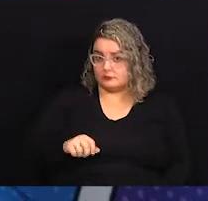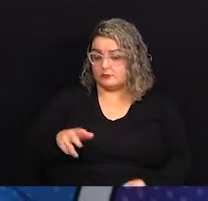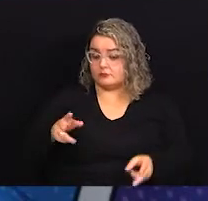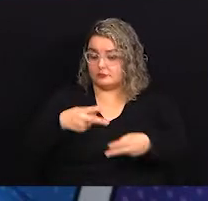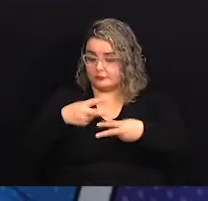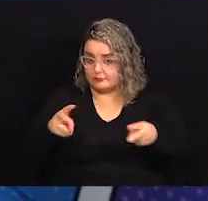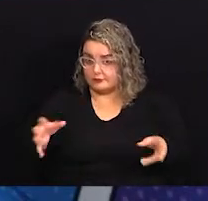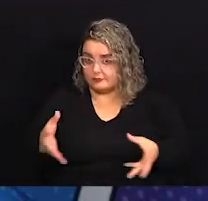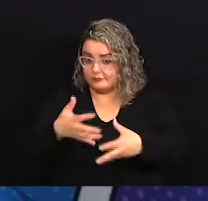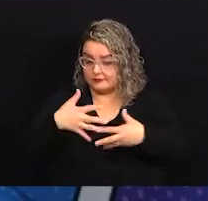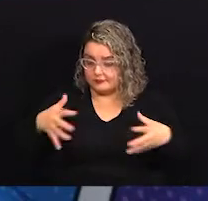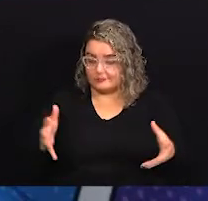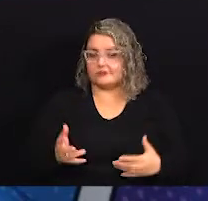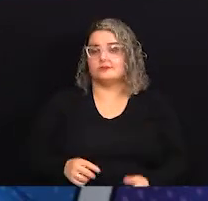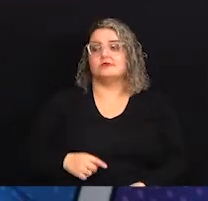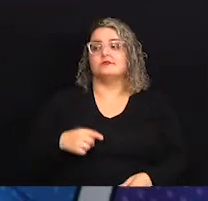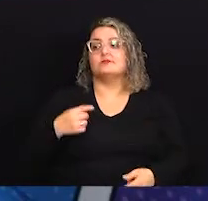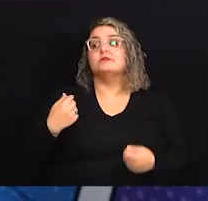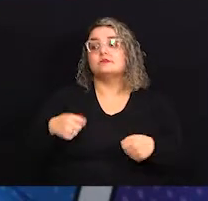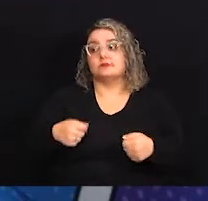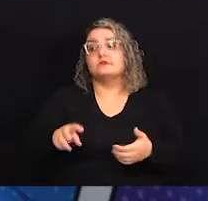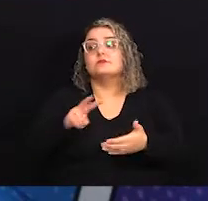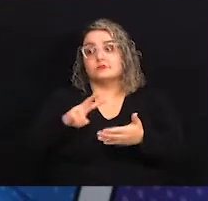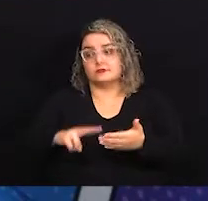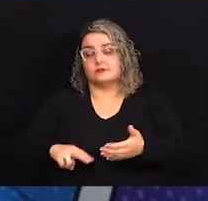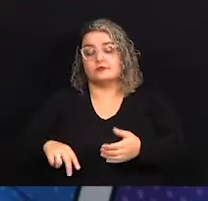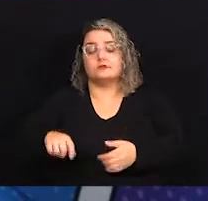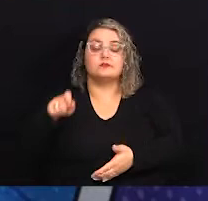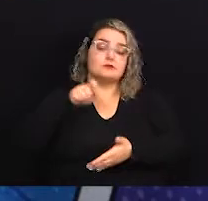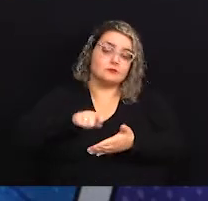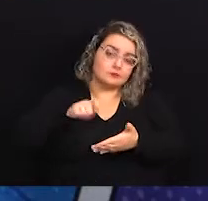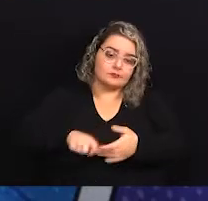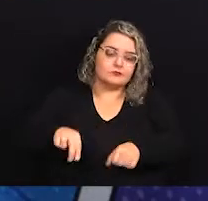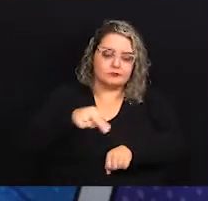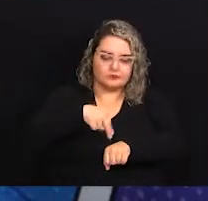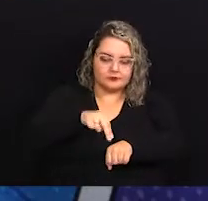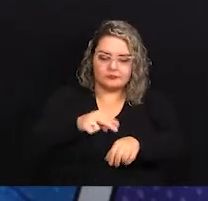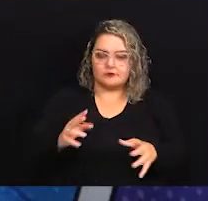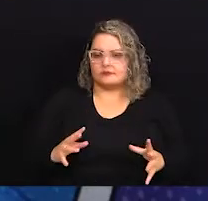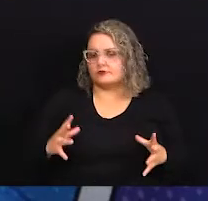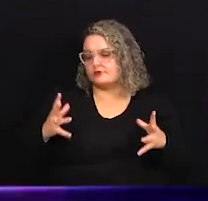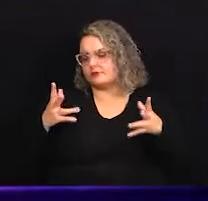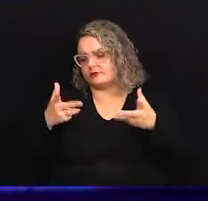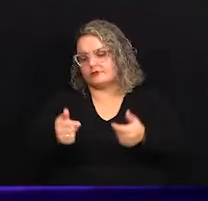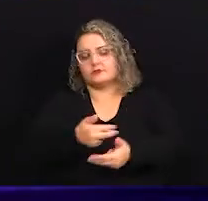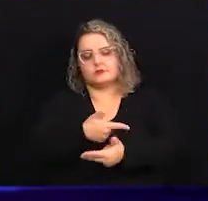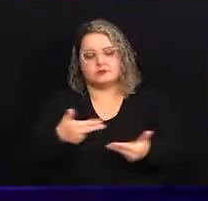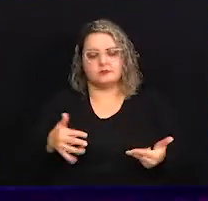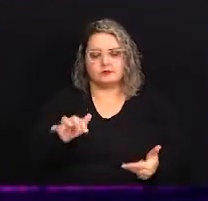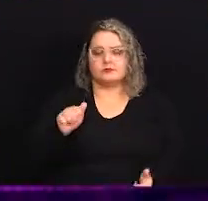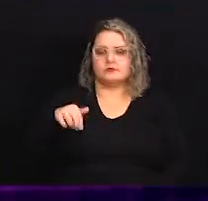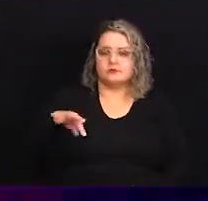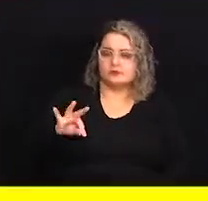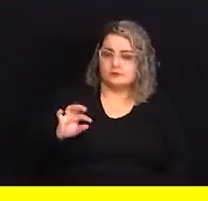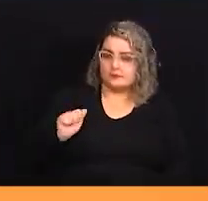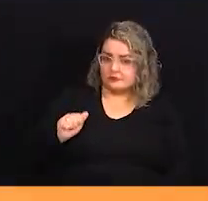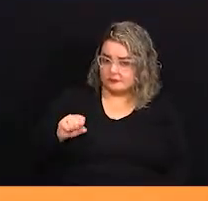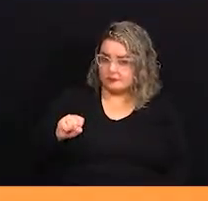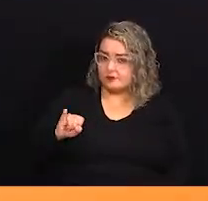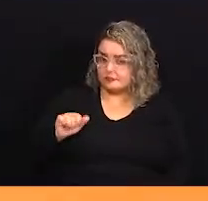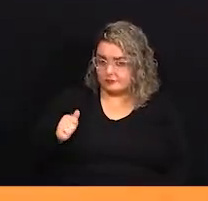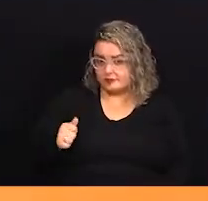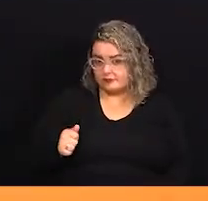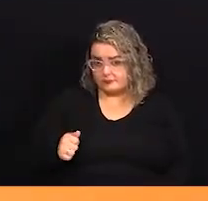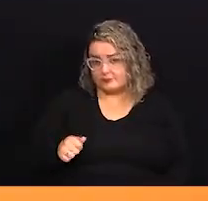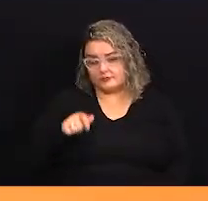que ler porque é um livro escrito por um autor nacional que envolve todas as coisas de fantasia que o